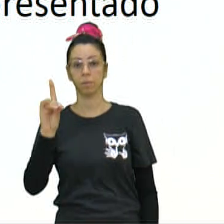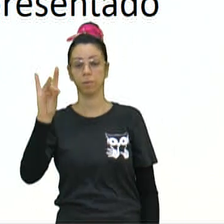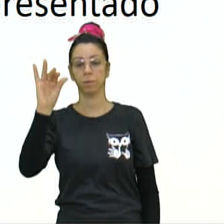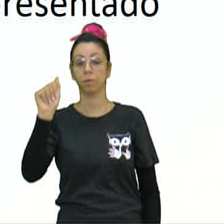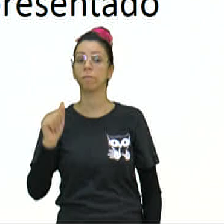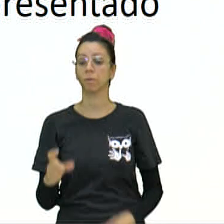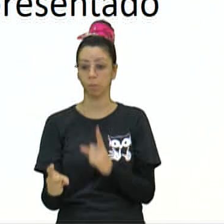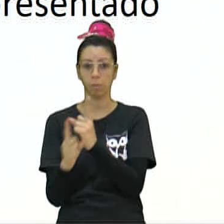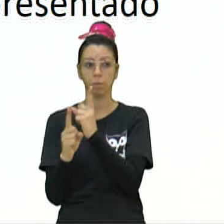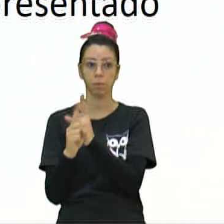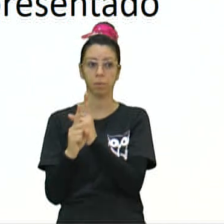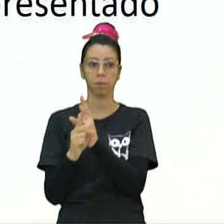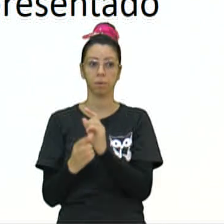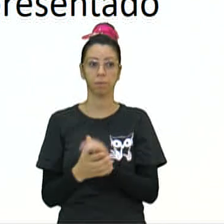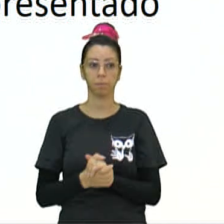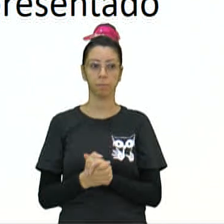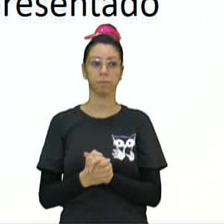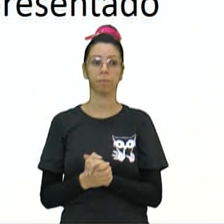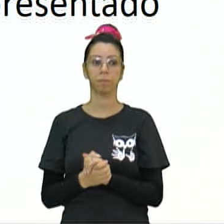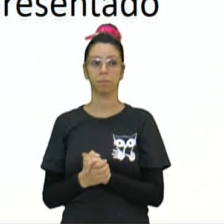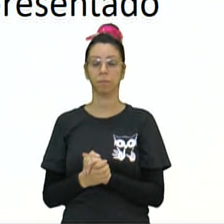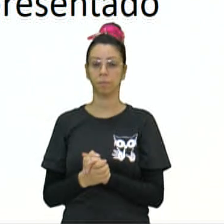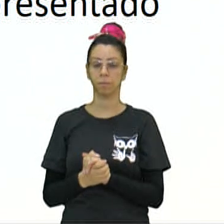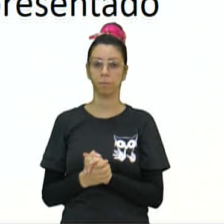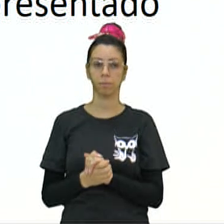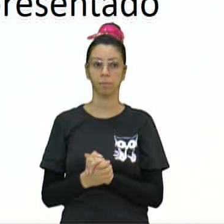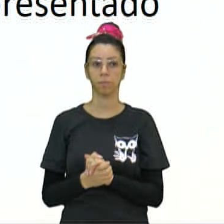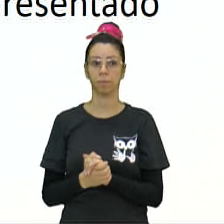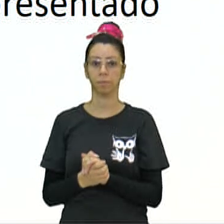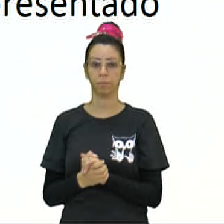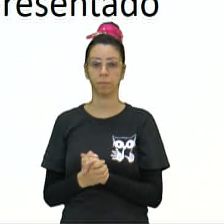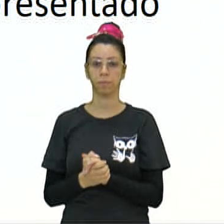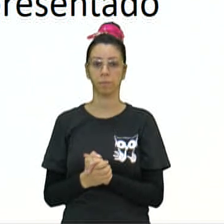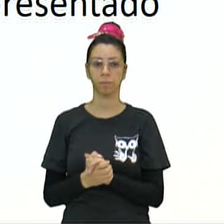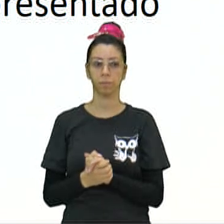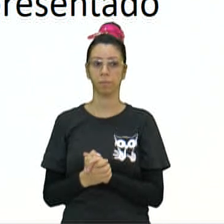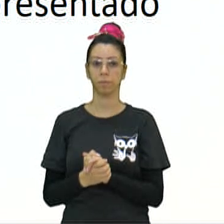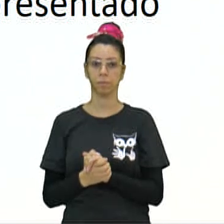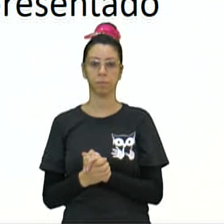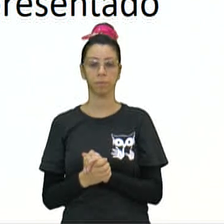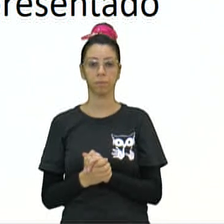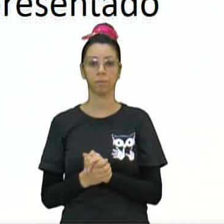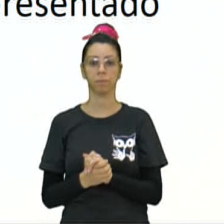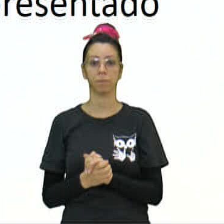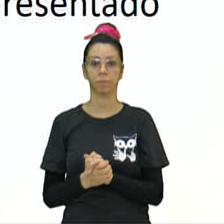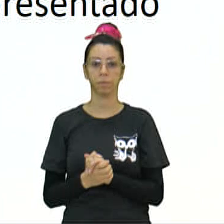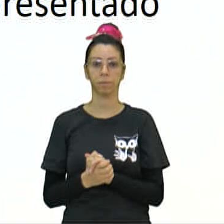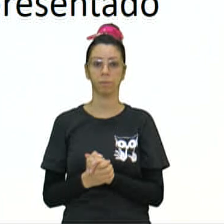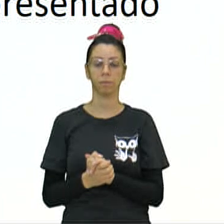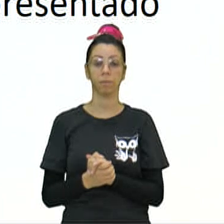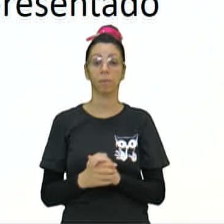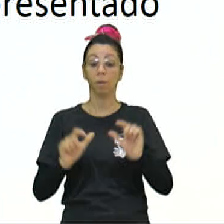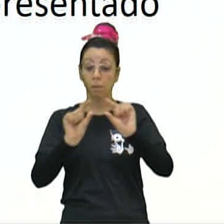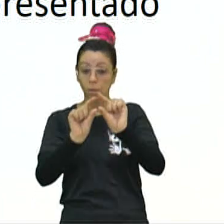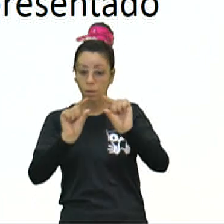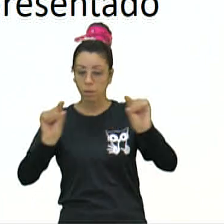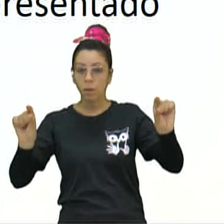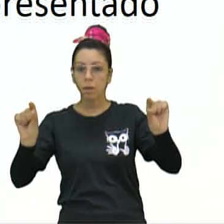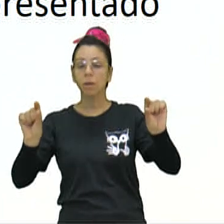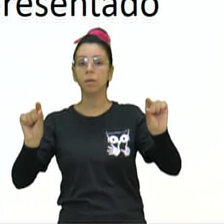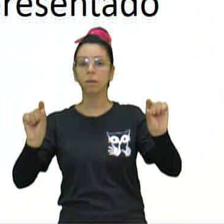aqui, que é o Universal Reformer, o Cadillac, o Chair e o Barel. Então